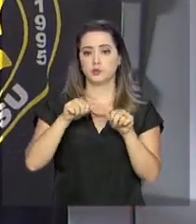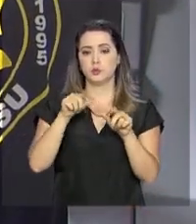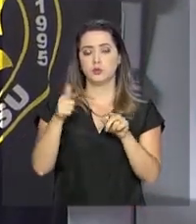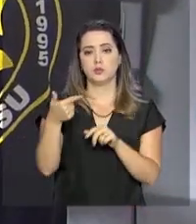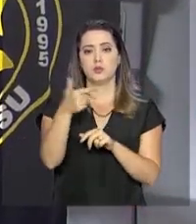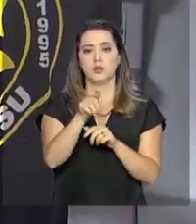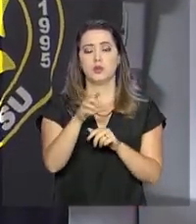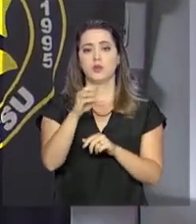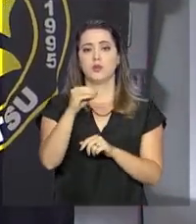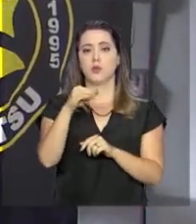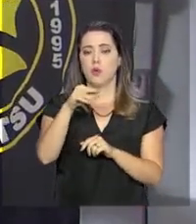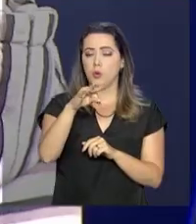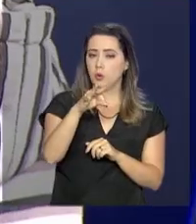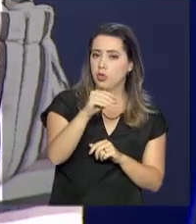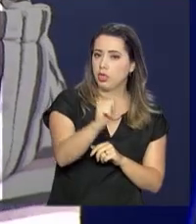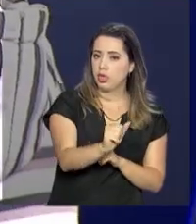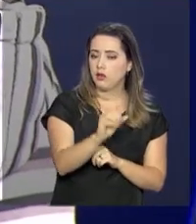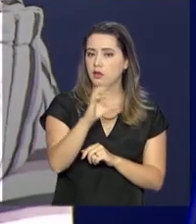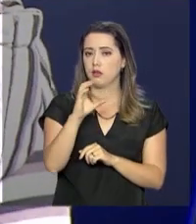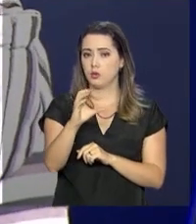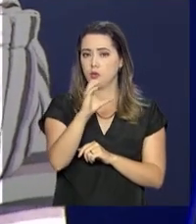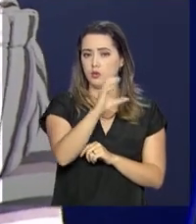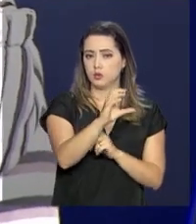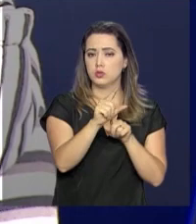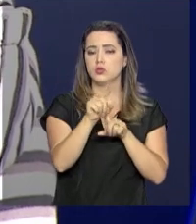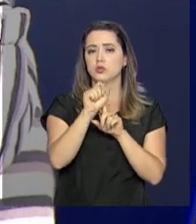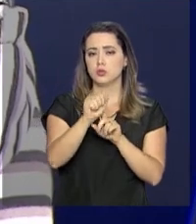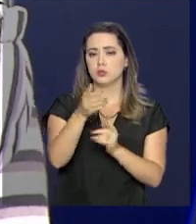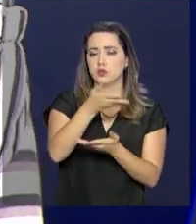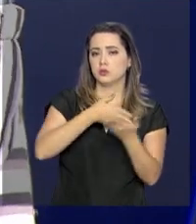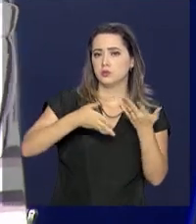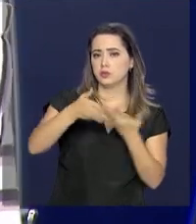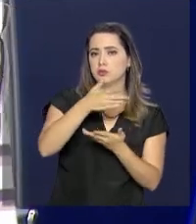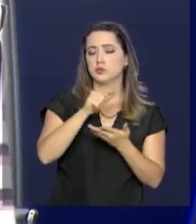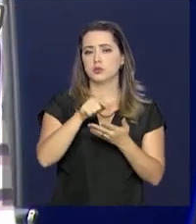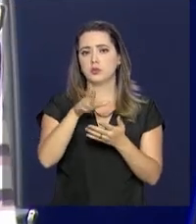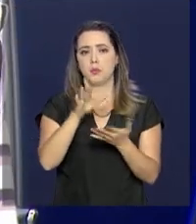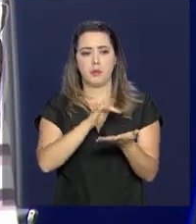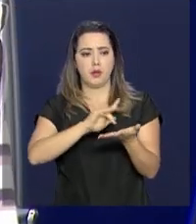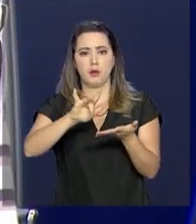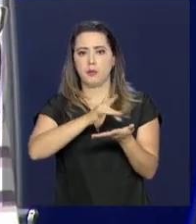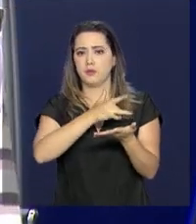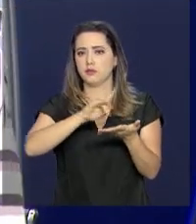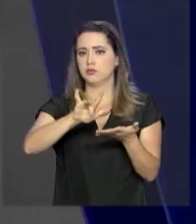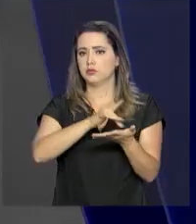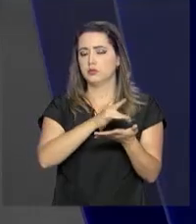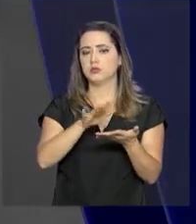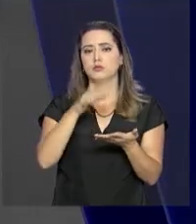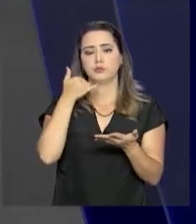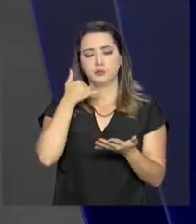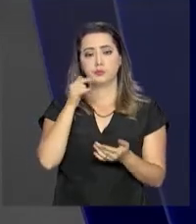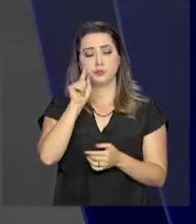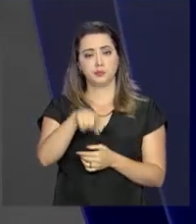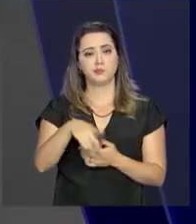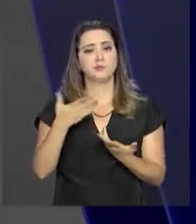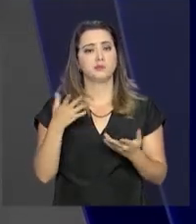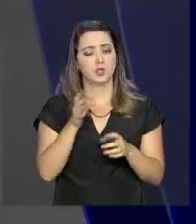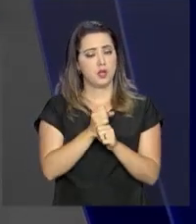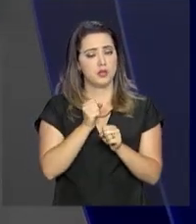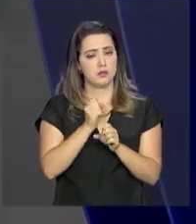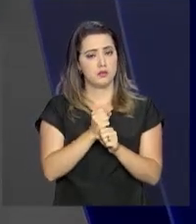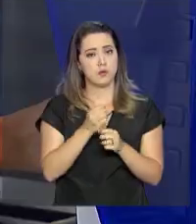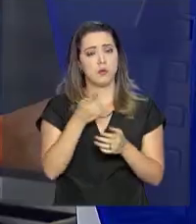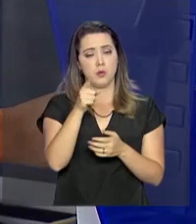para contas de pagamento que daquelas que podem ser movimentadas por aplicativo de celular essas contas são